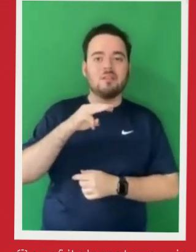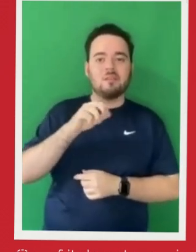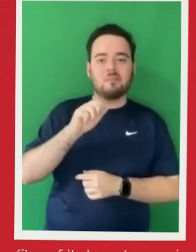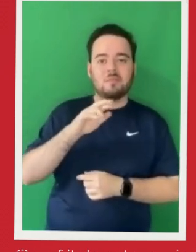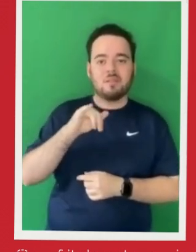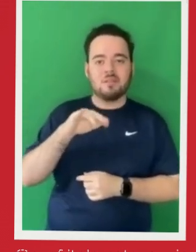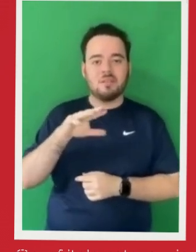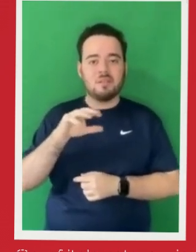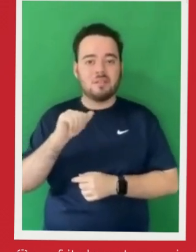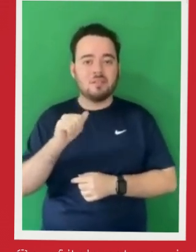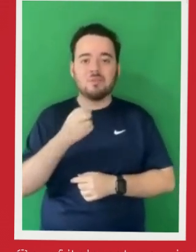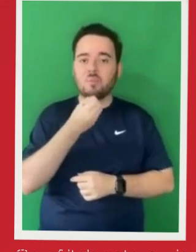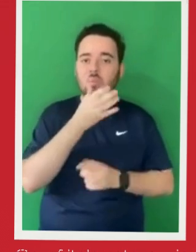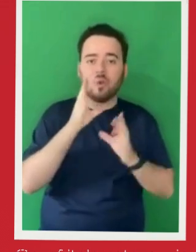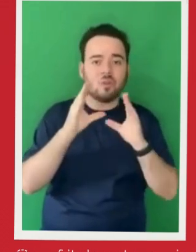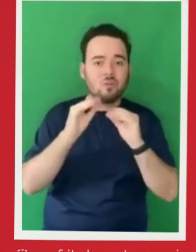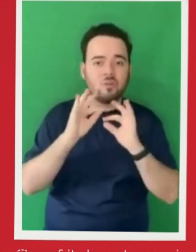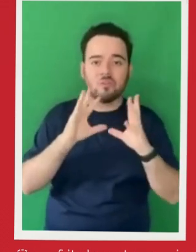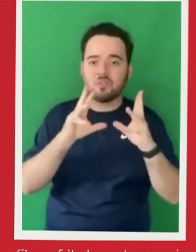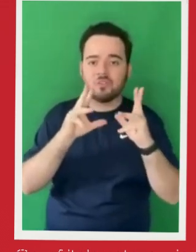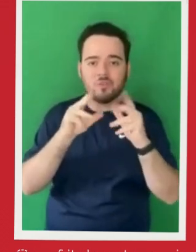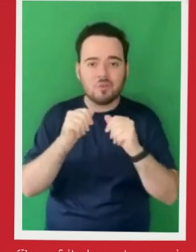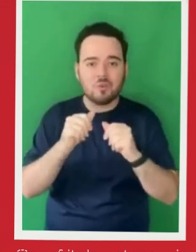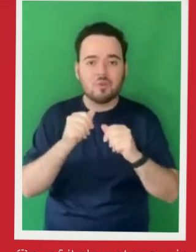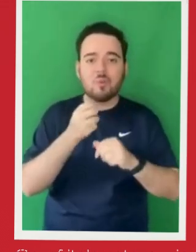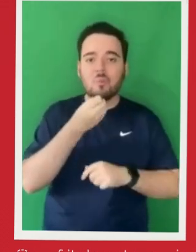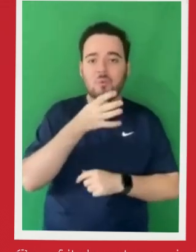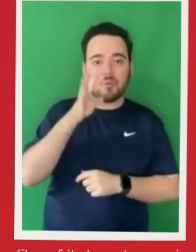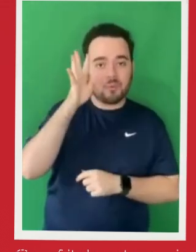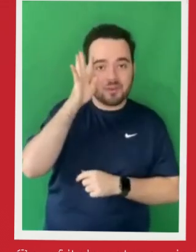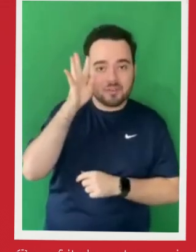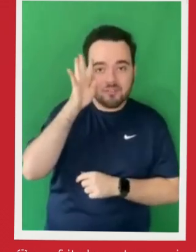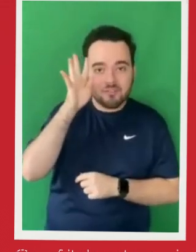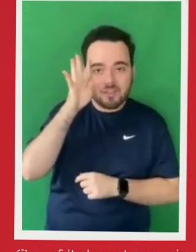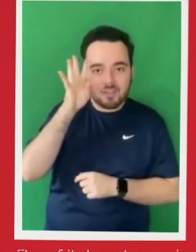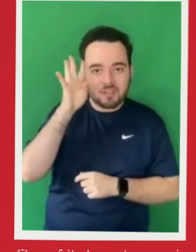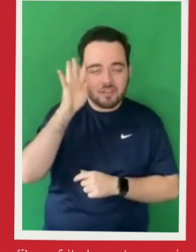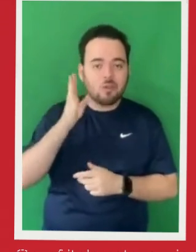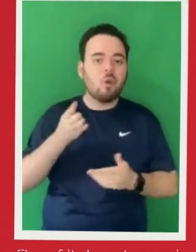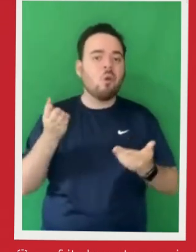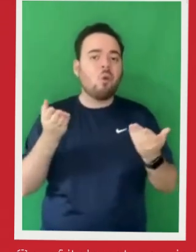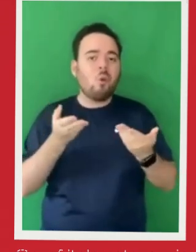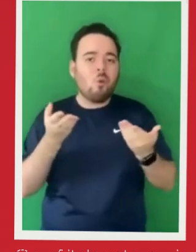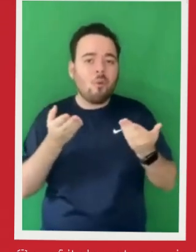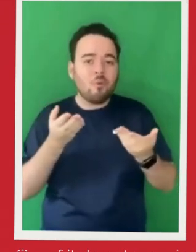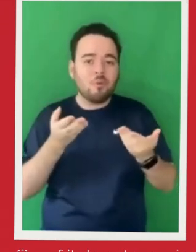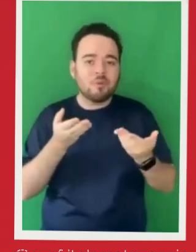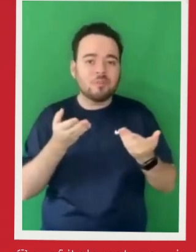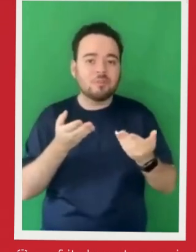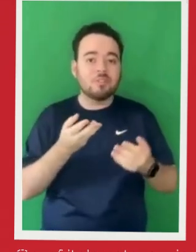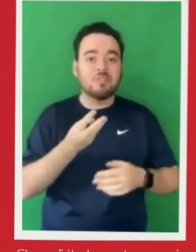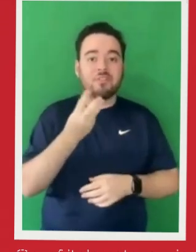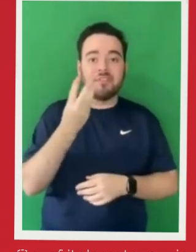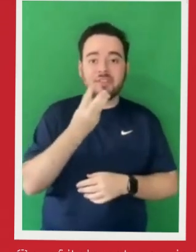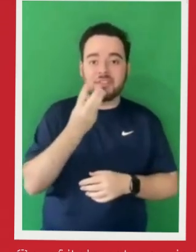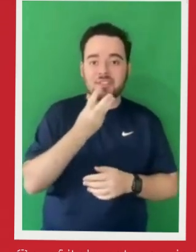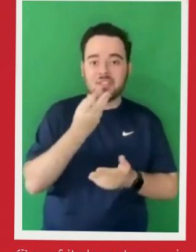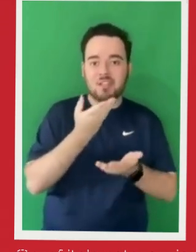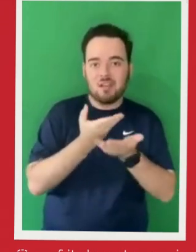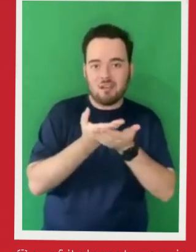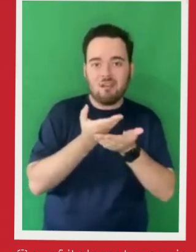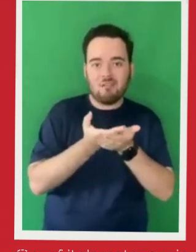Mallory, Mariana, todo mundo, muito boa noite, muito boa quarta-feira. Hoje a gente está no